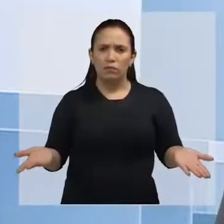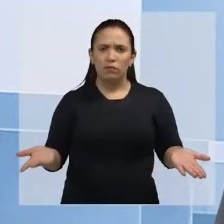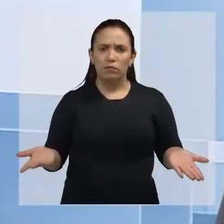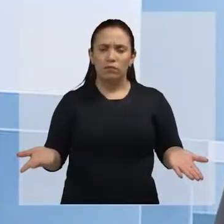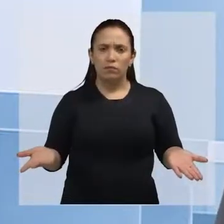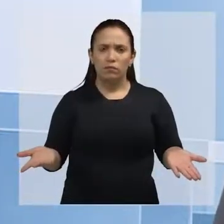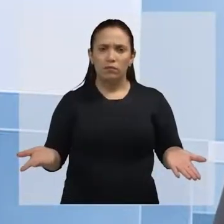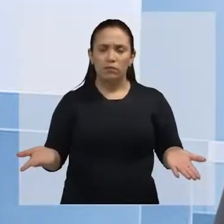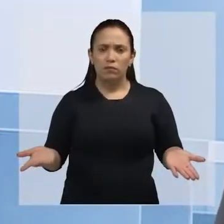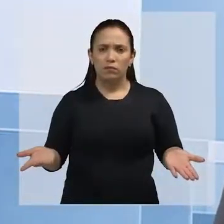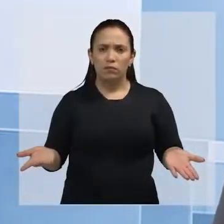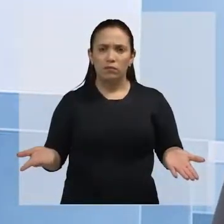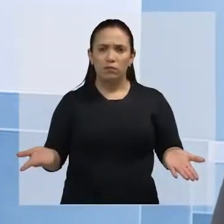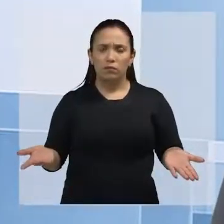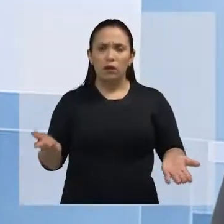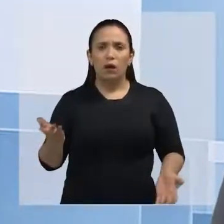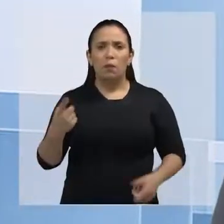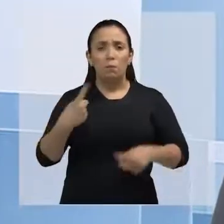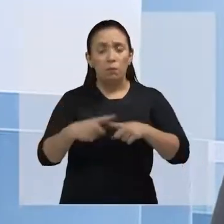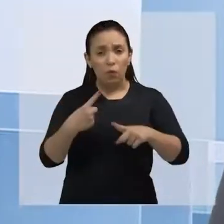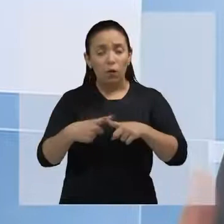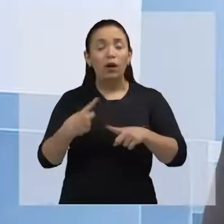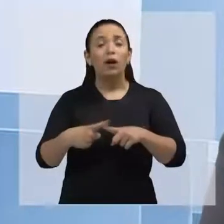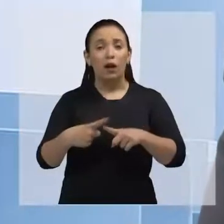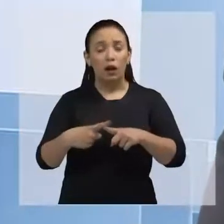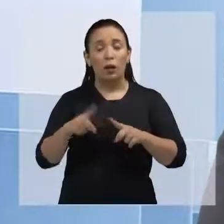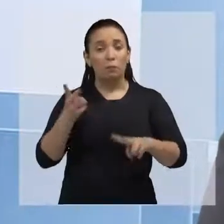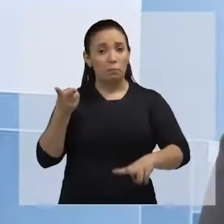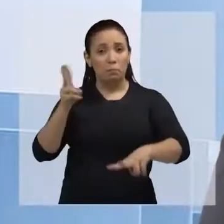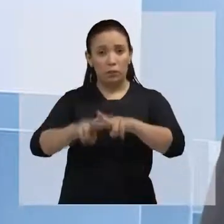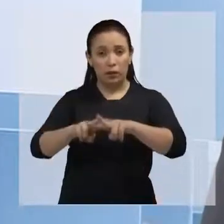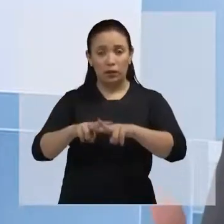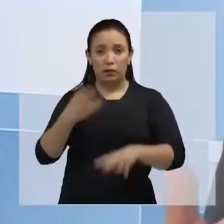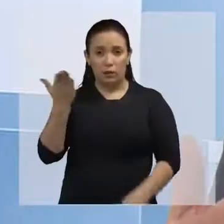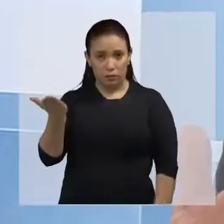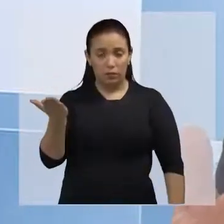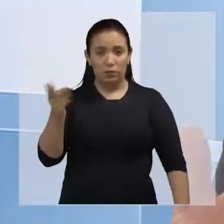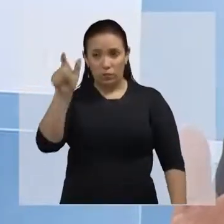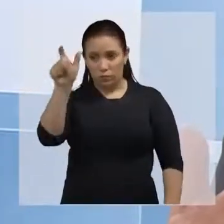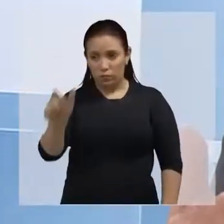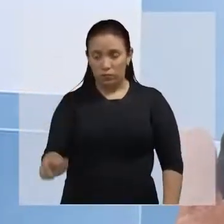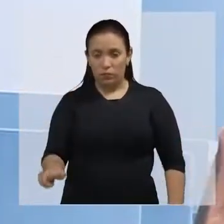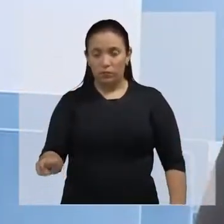uma republiqueta de banana, porque prendeu um cidadão